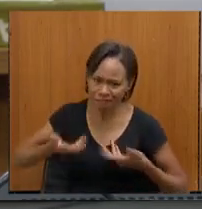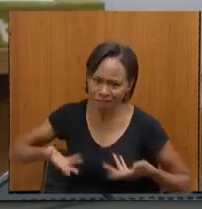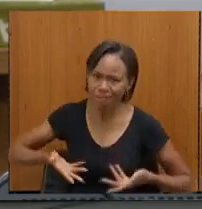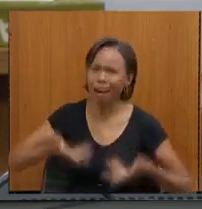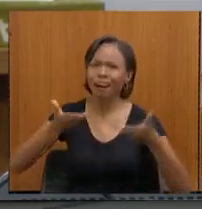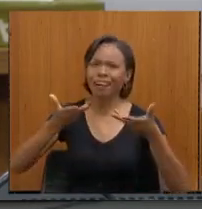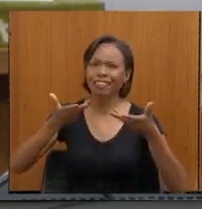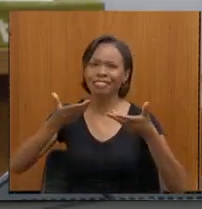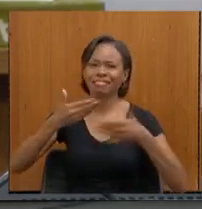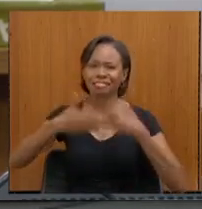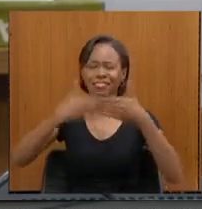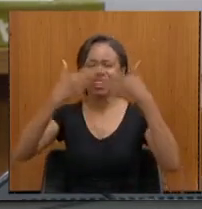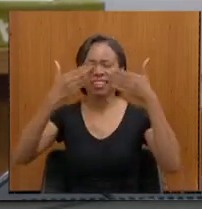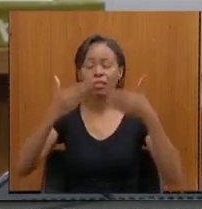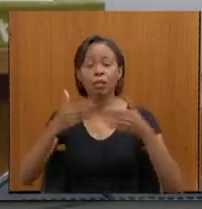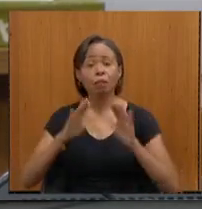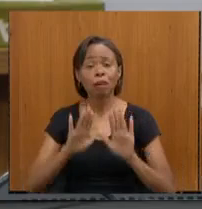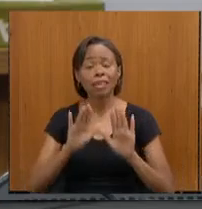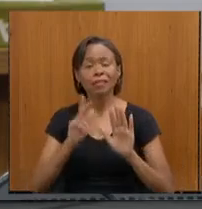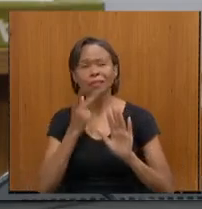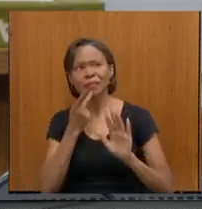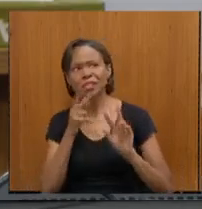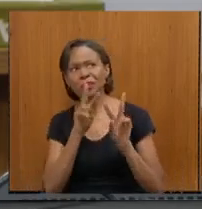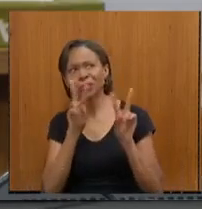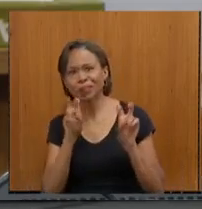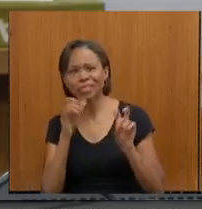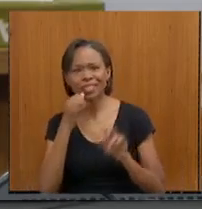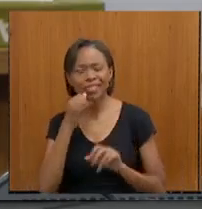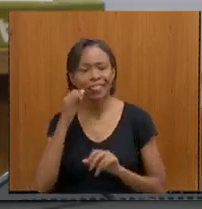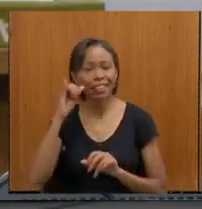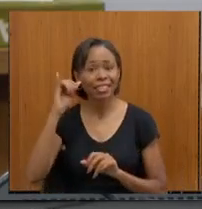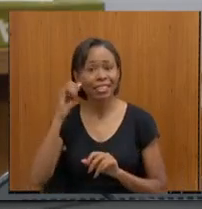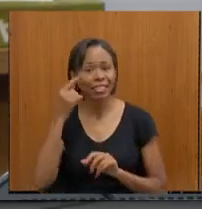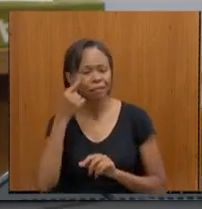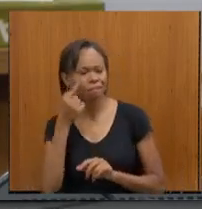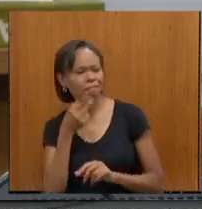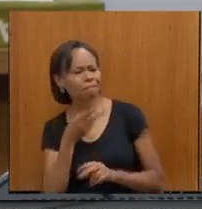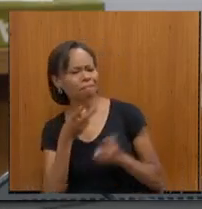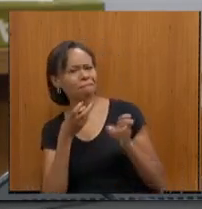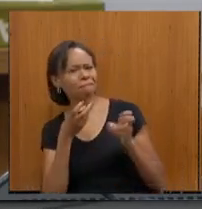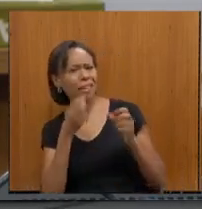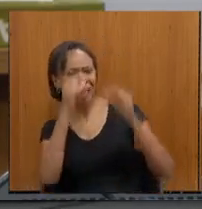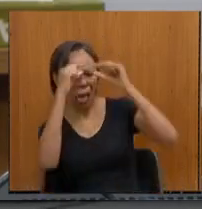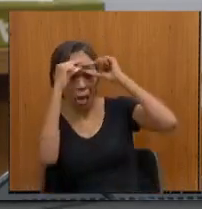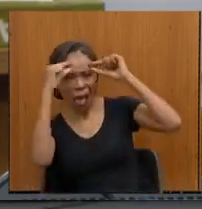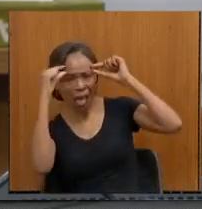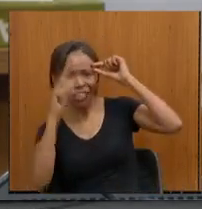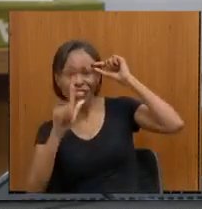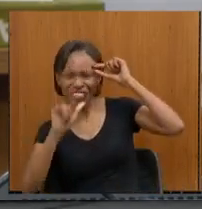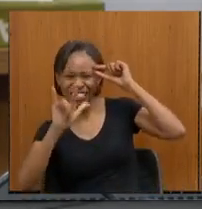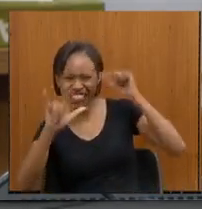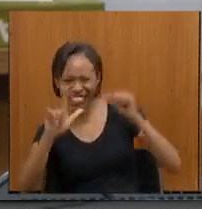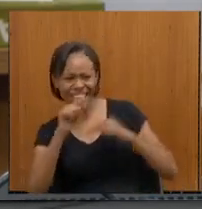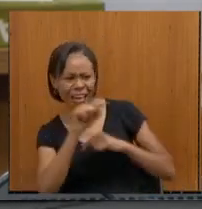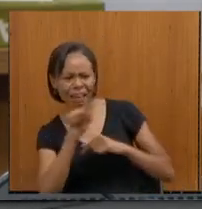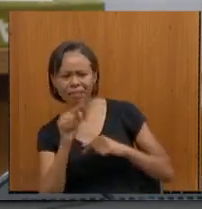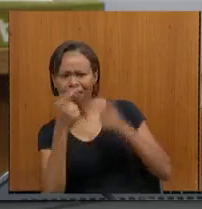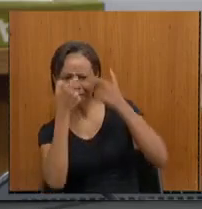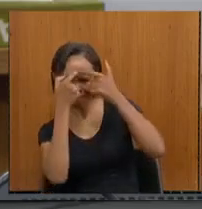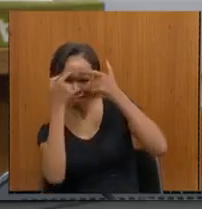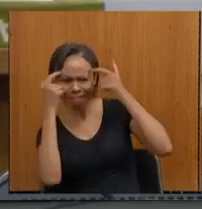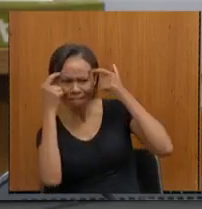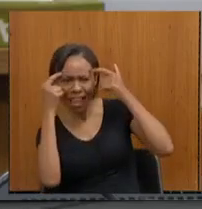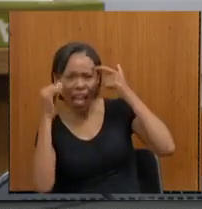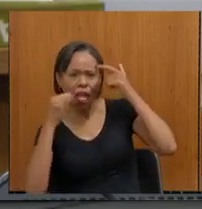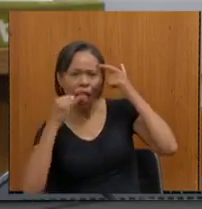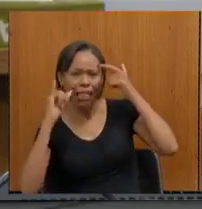como se fala de energia aqui a gente vê uma uma escrito na testa do Gil perdeu né gente só falta cabelo e poema escrito